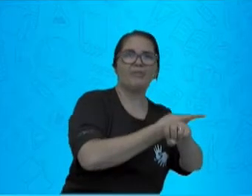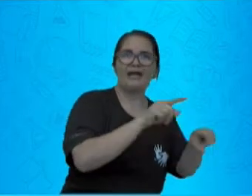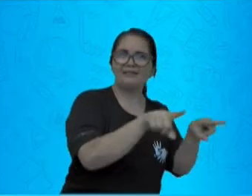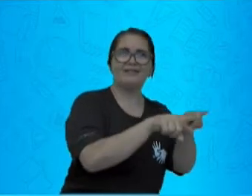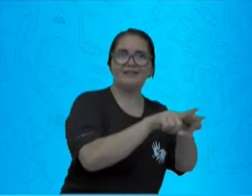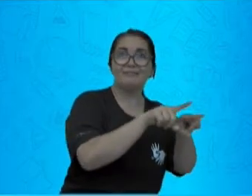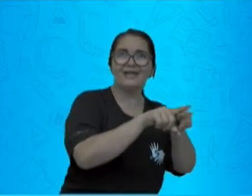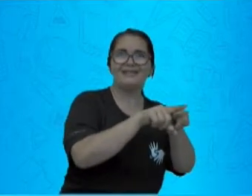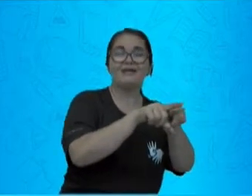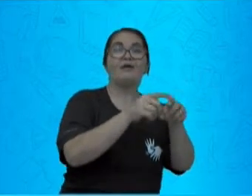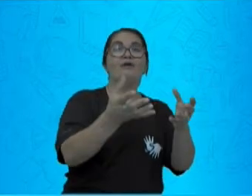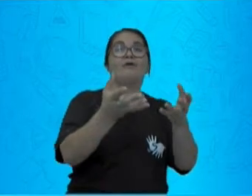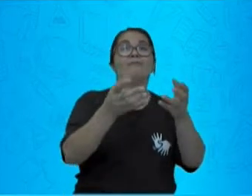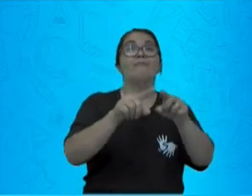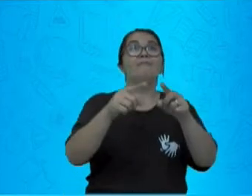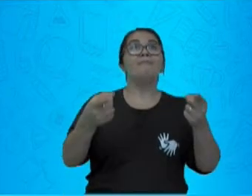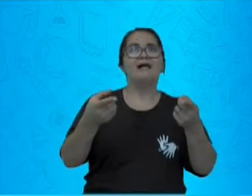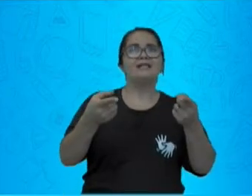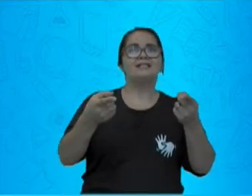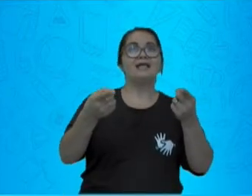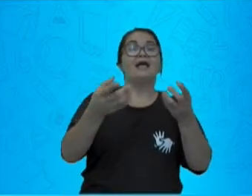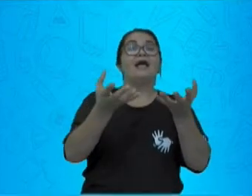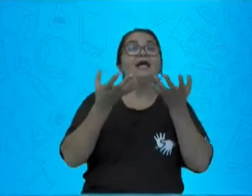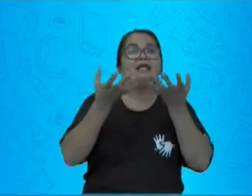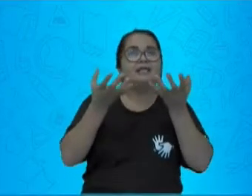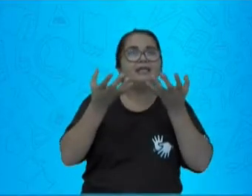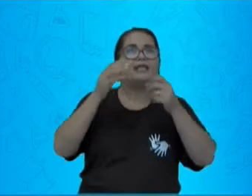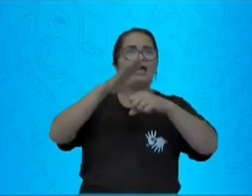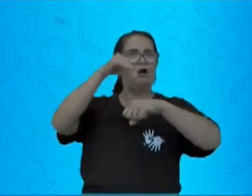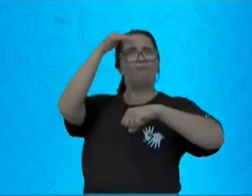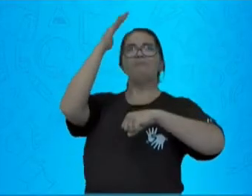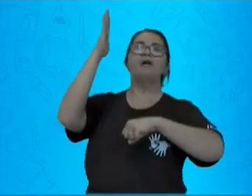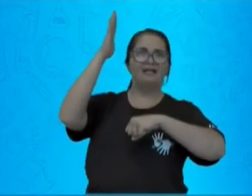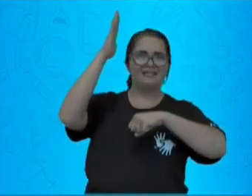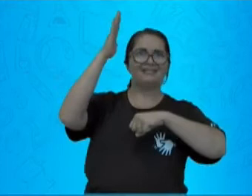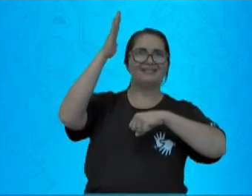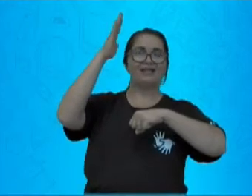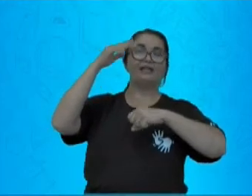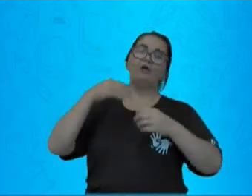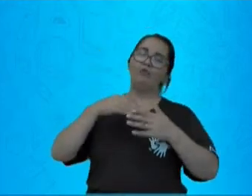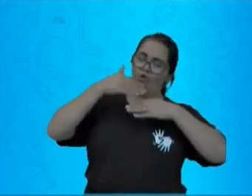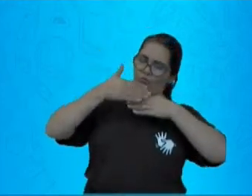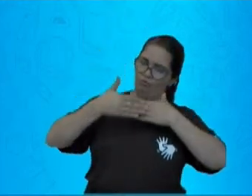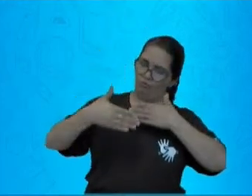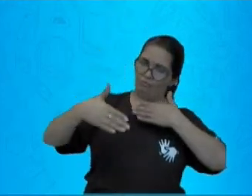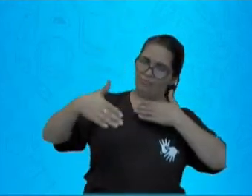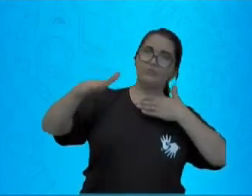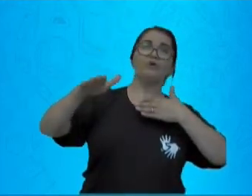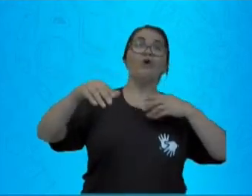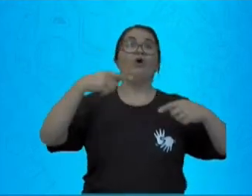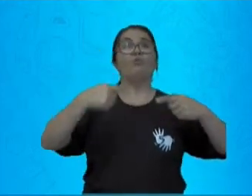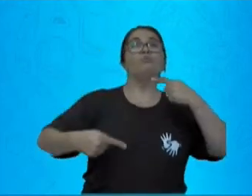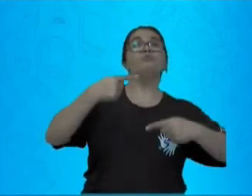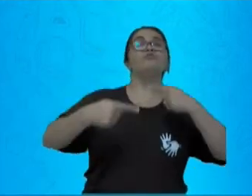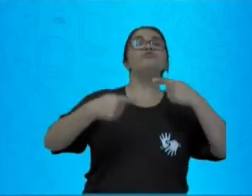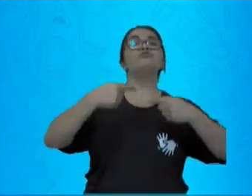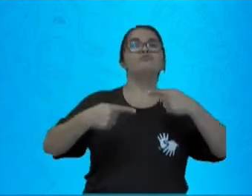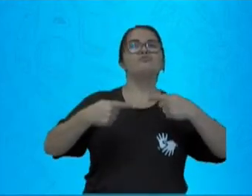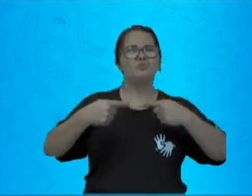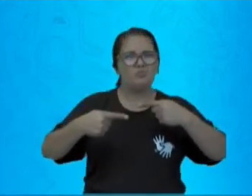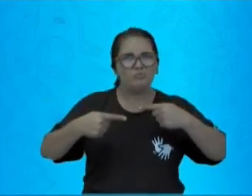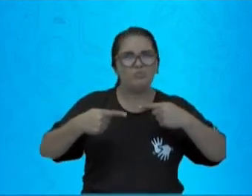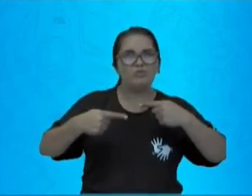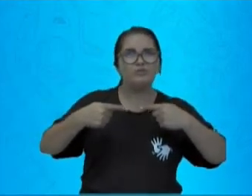espanhola Catarina de Aragão. Foi uma pretensão do rei